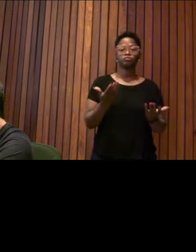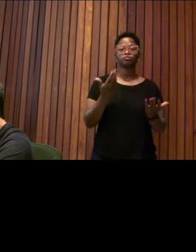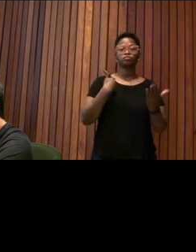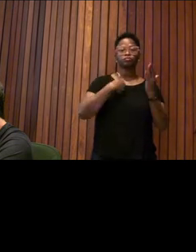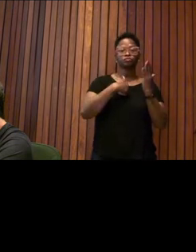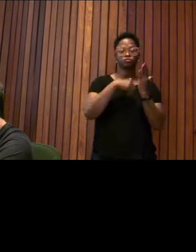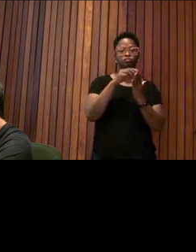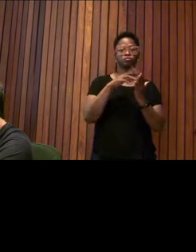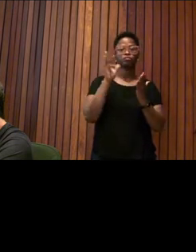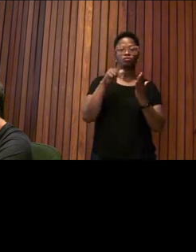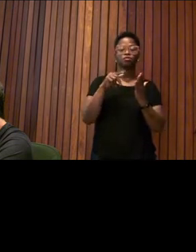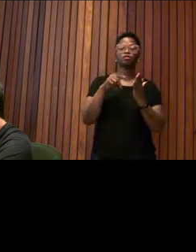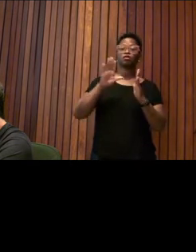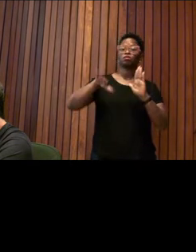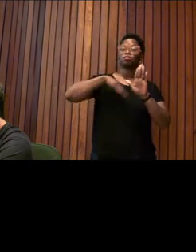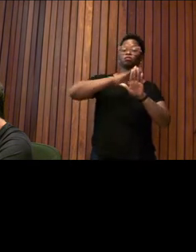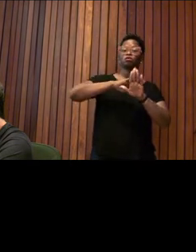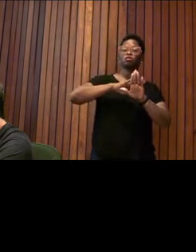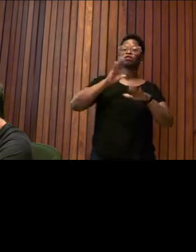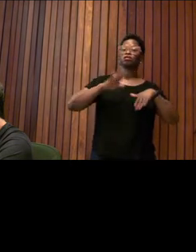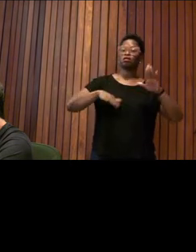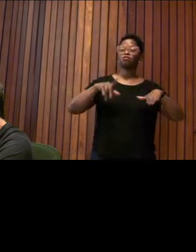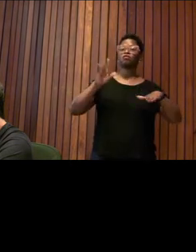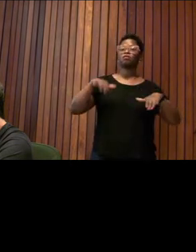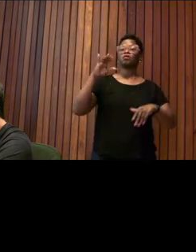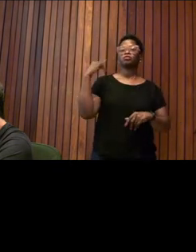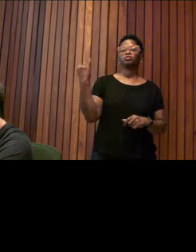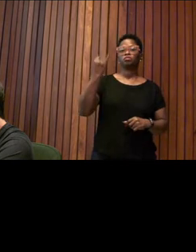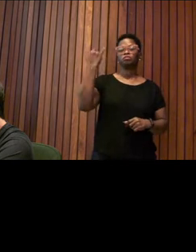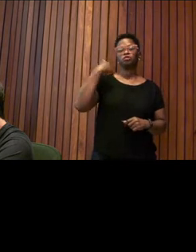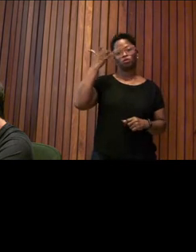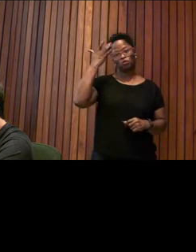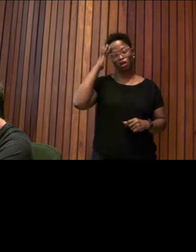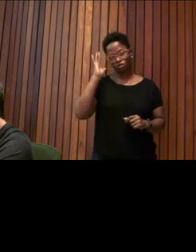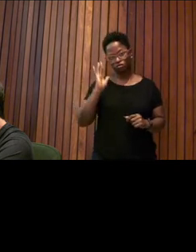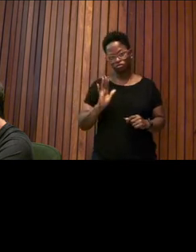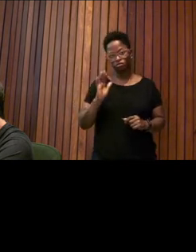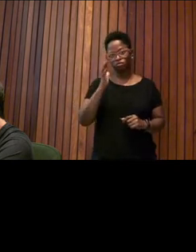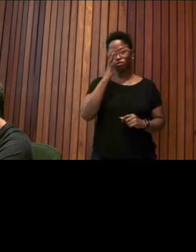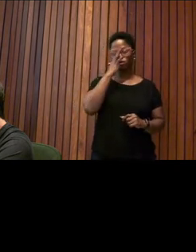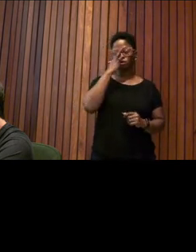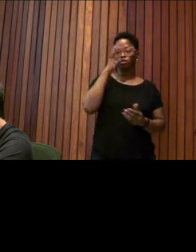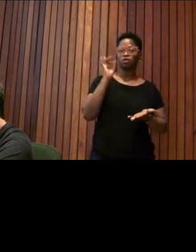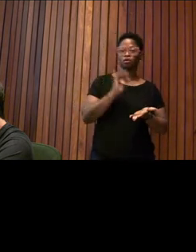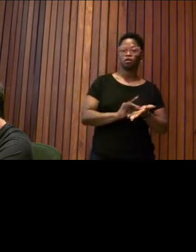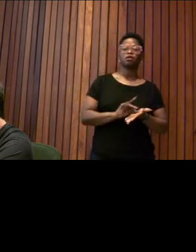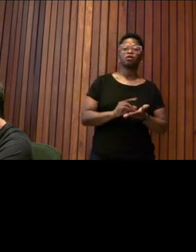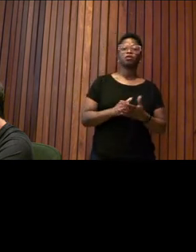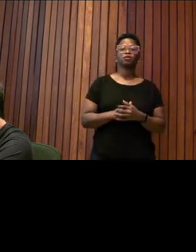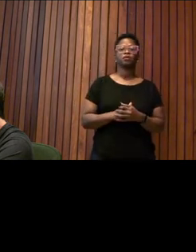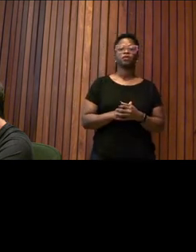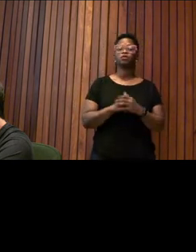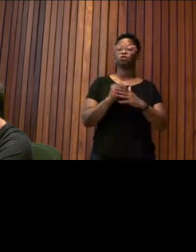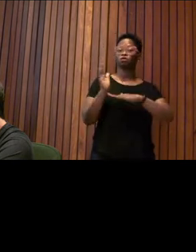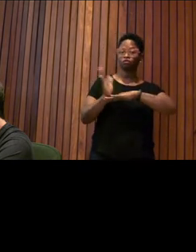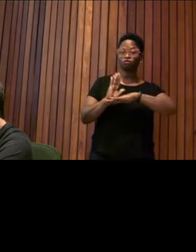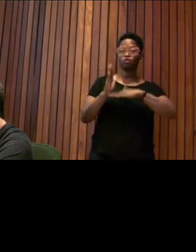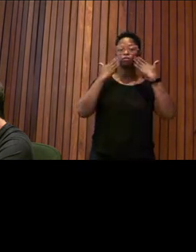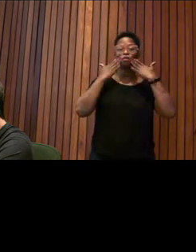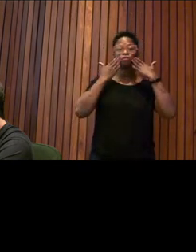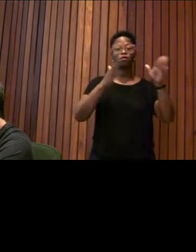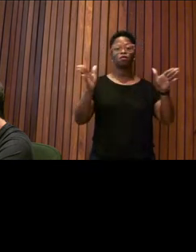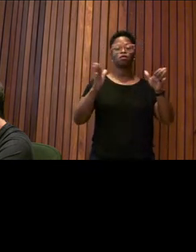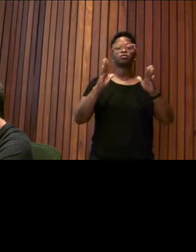essa periferia... talvez é o que seja o mais importante, eu acho, né? Isso é fato. E aí o filme mostra